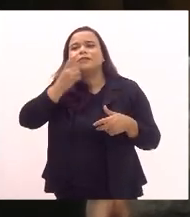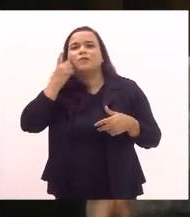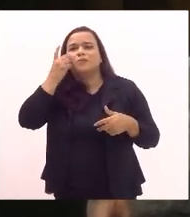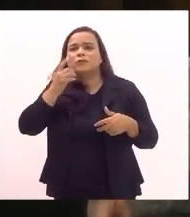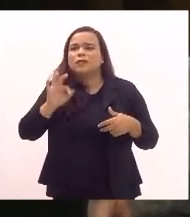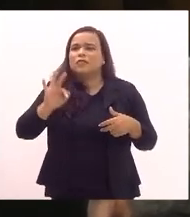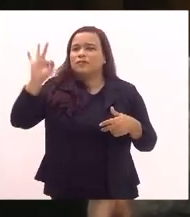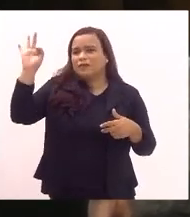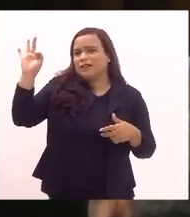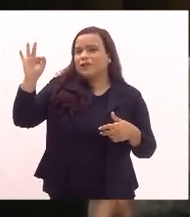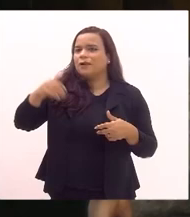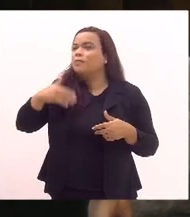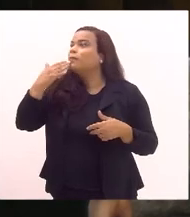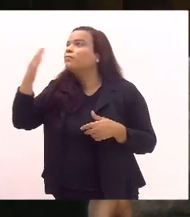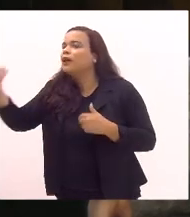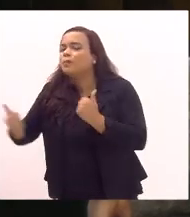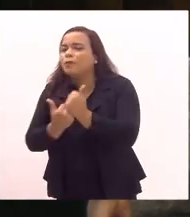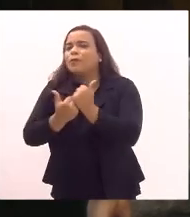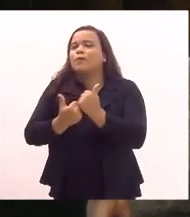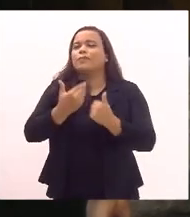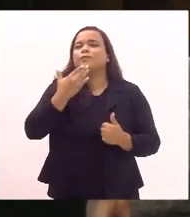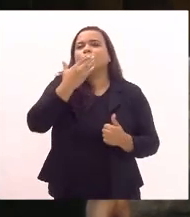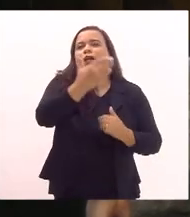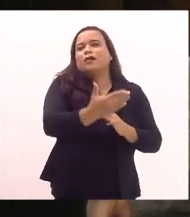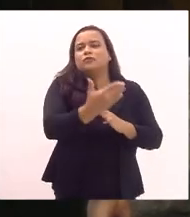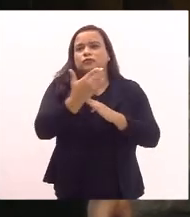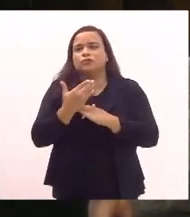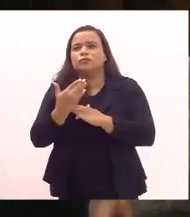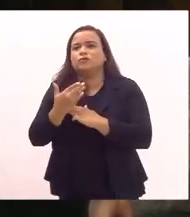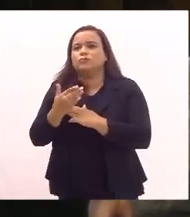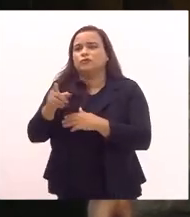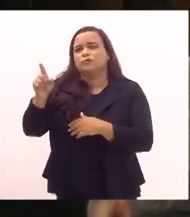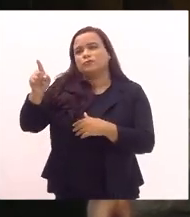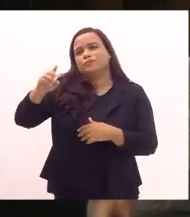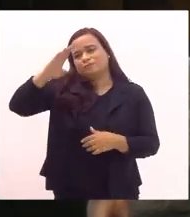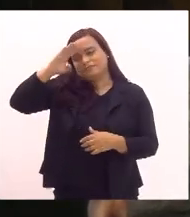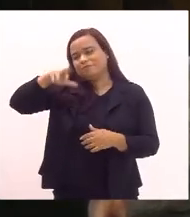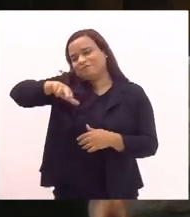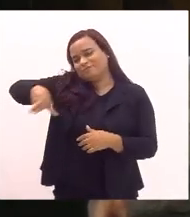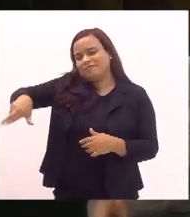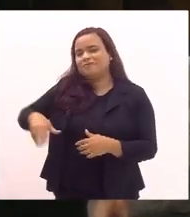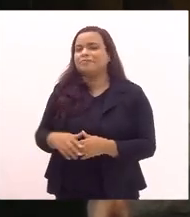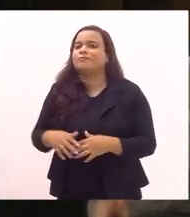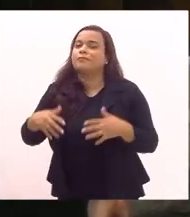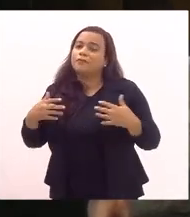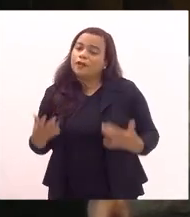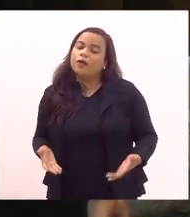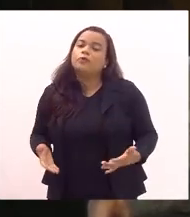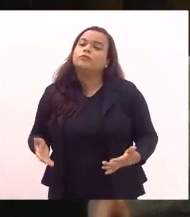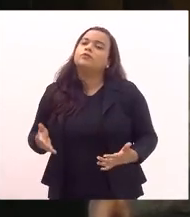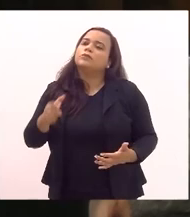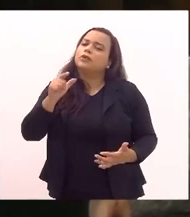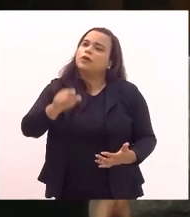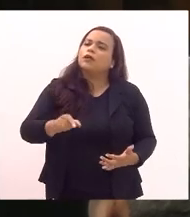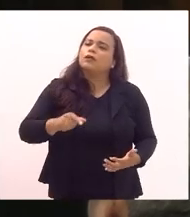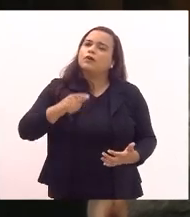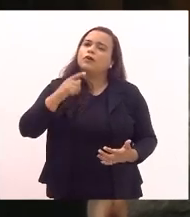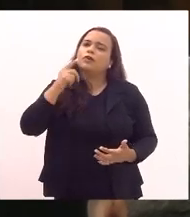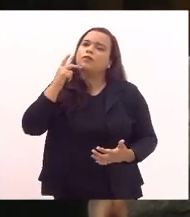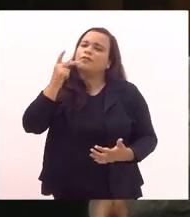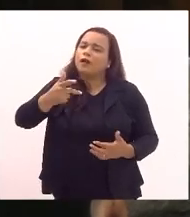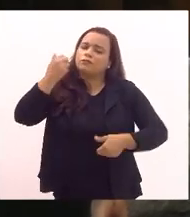deputada Federal pedindo apoio ajuda a minha querida as forças armadas então a fala do senhor foi muito importante